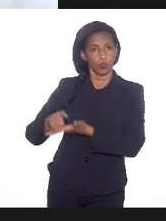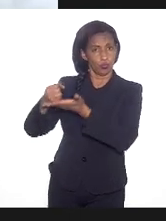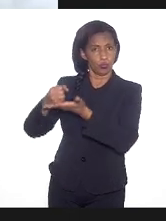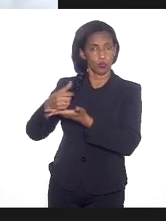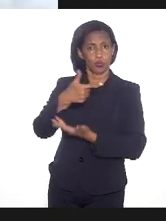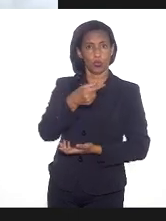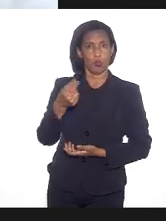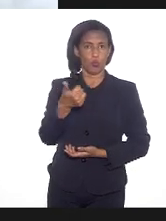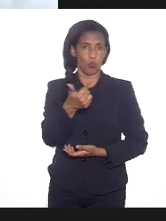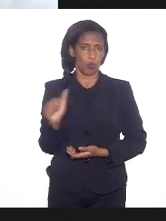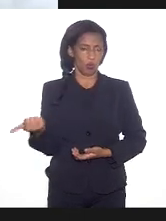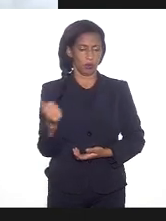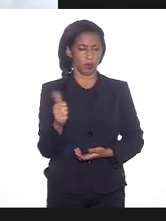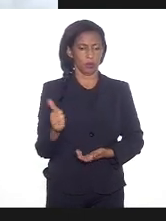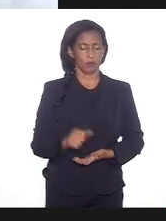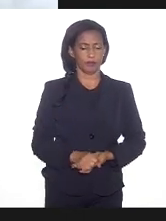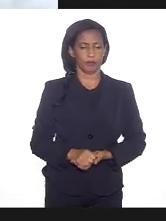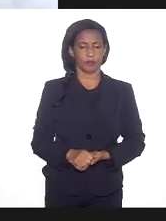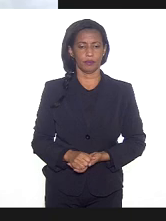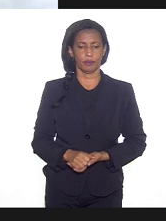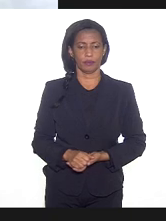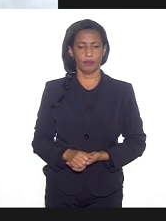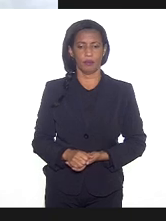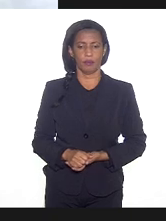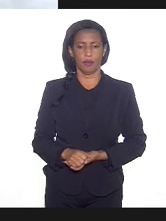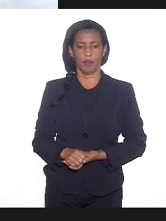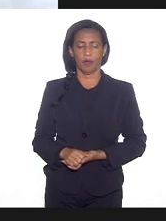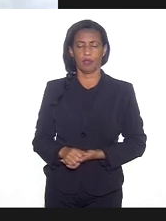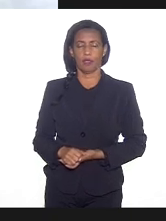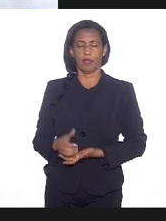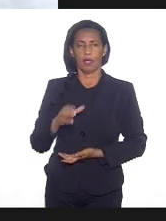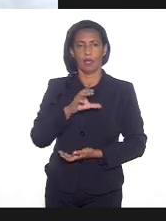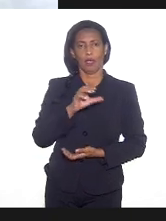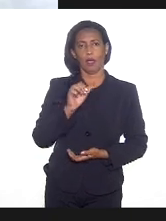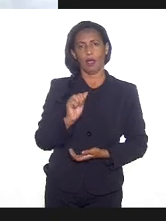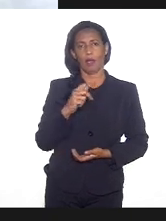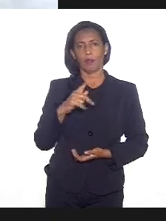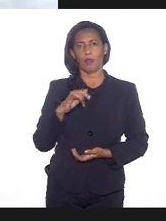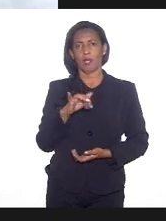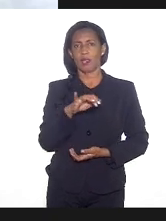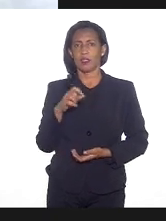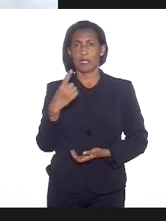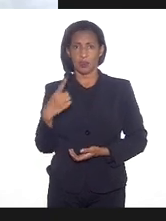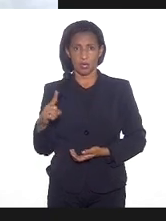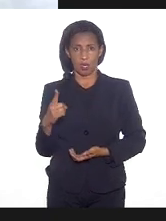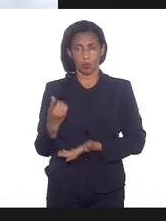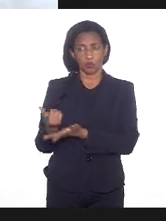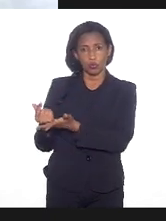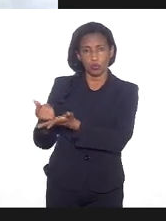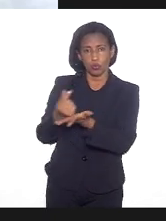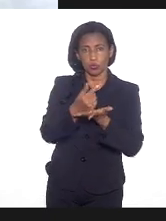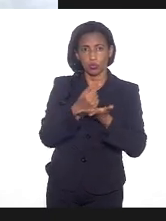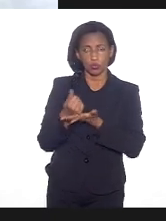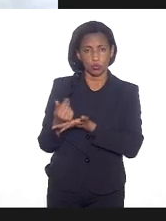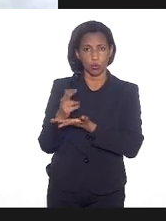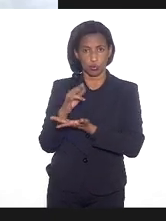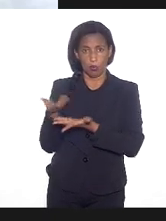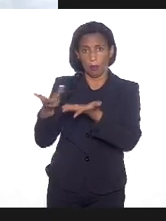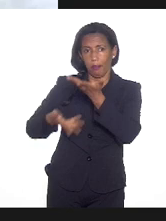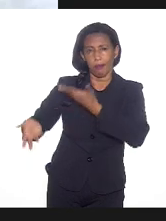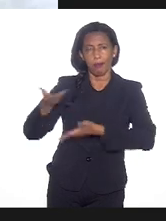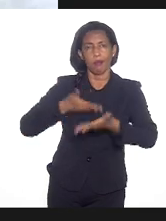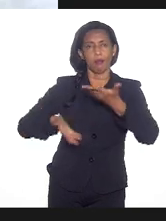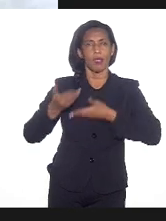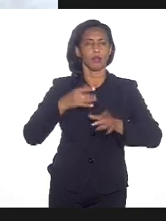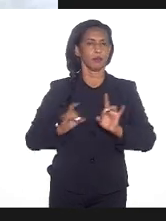2011. A capitalização do plano financeiro, majoritariamente por ativos decorrentes de royalties e participações especiais,